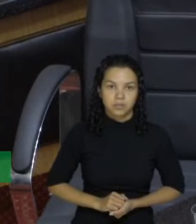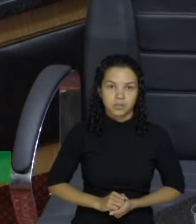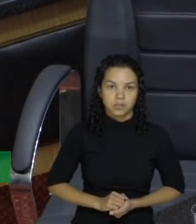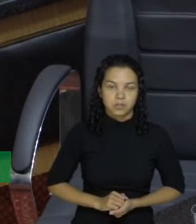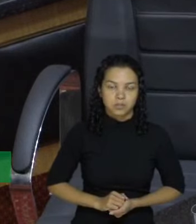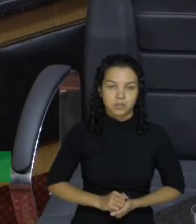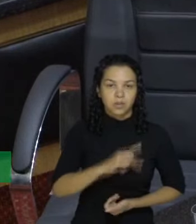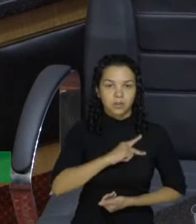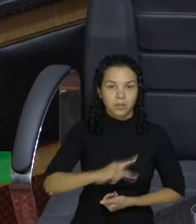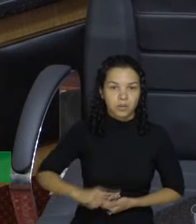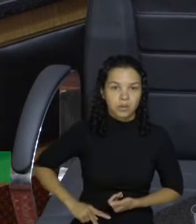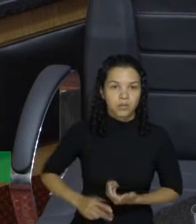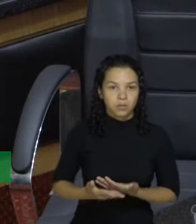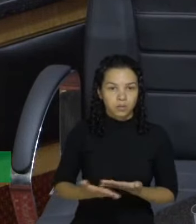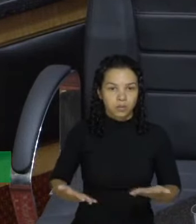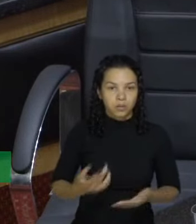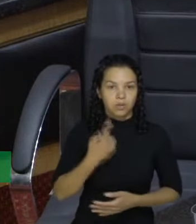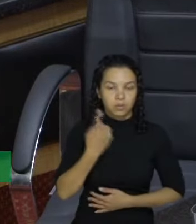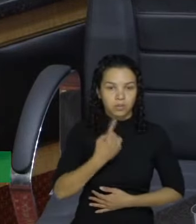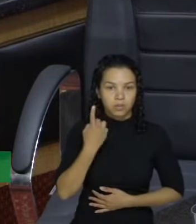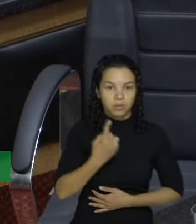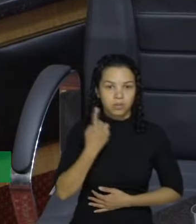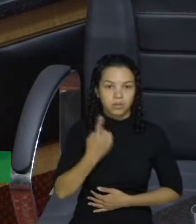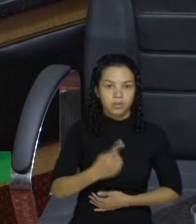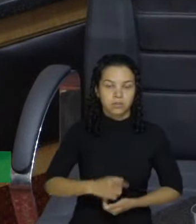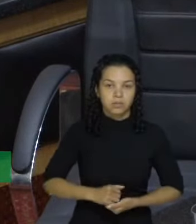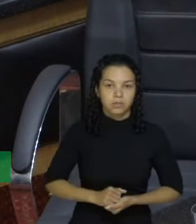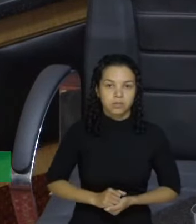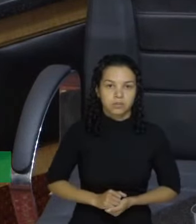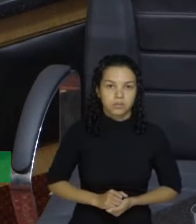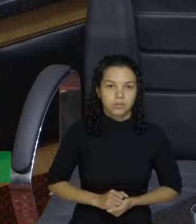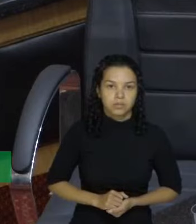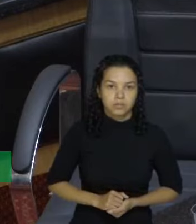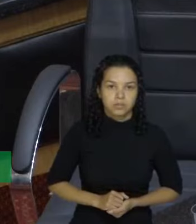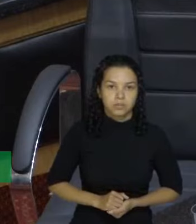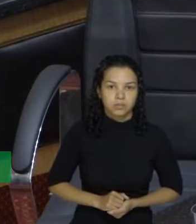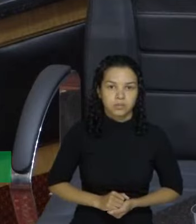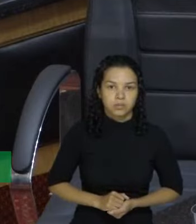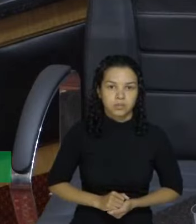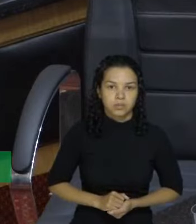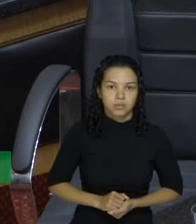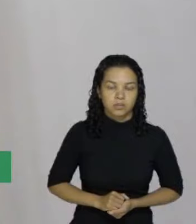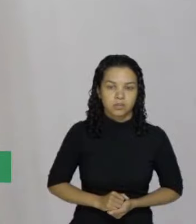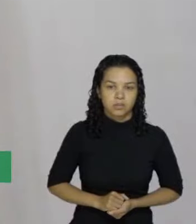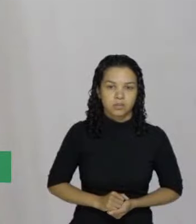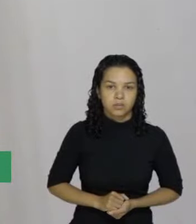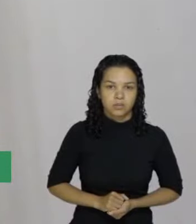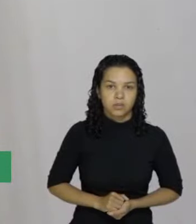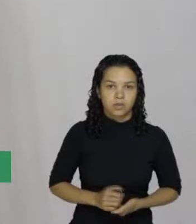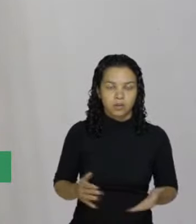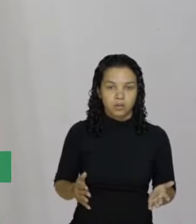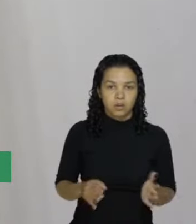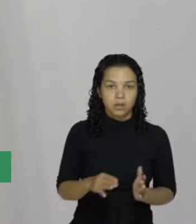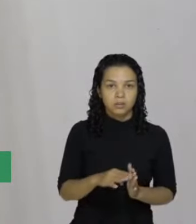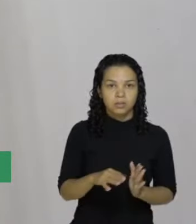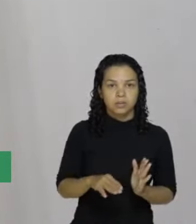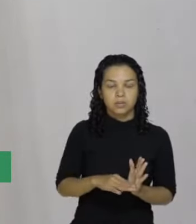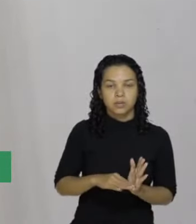Senhor presidente, senhores deputados e deputadas, a todos que nos acompanham, eu quero vir aqui a essa tribuna para